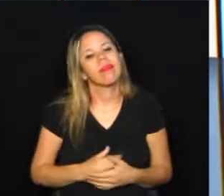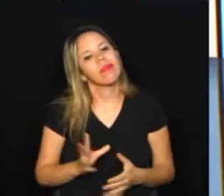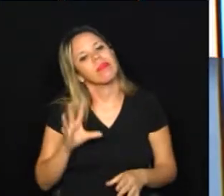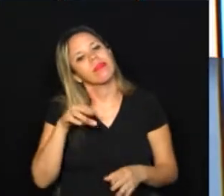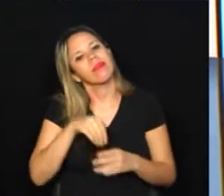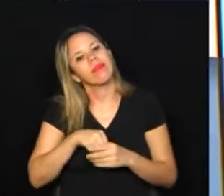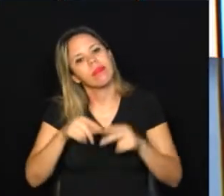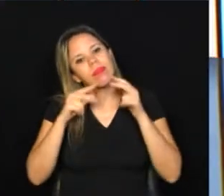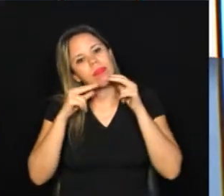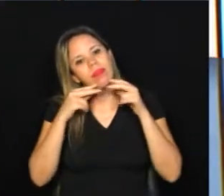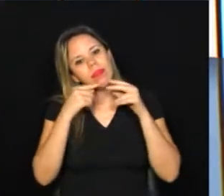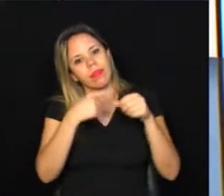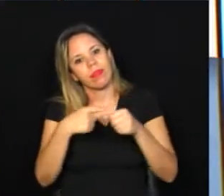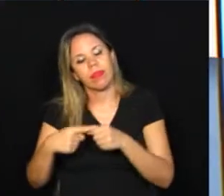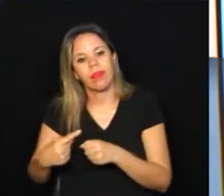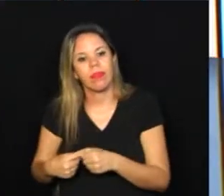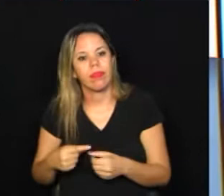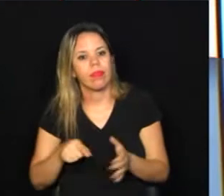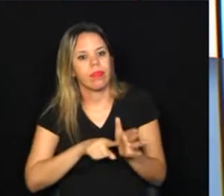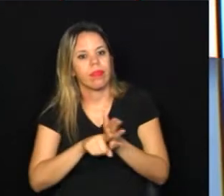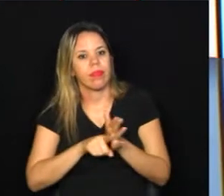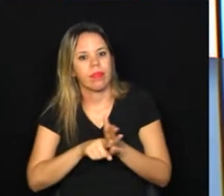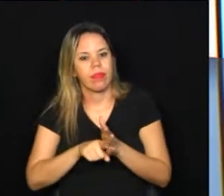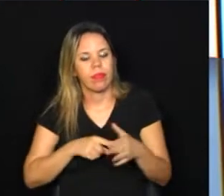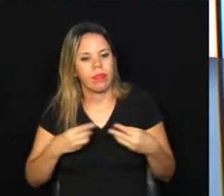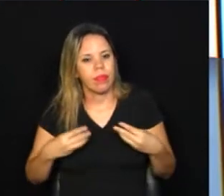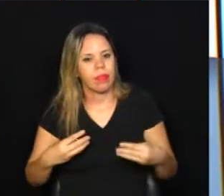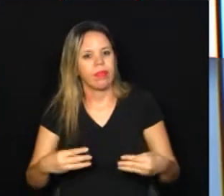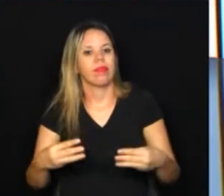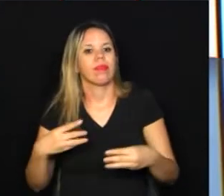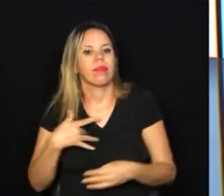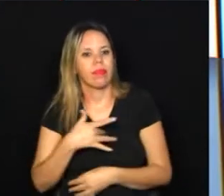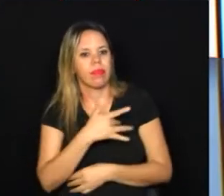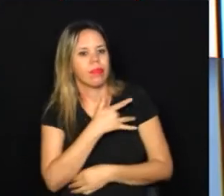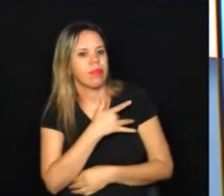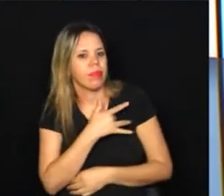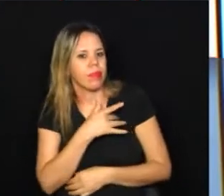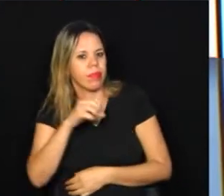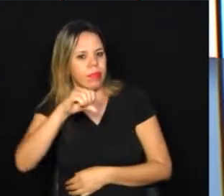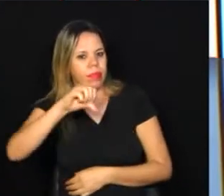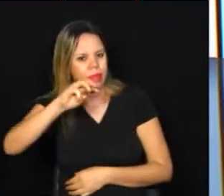do Notícias da Metrópole. Olha, de acordo com o Ministério da Saúde, são